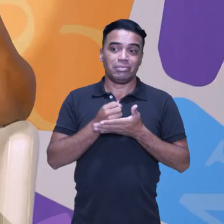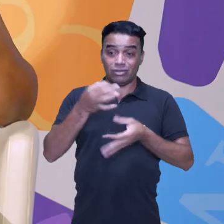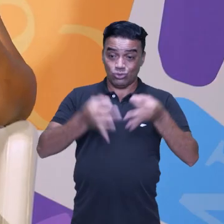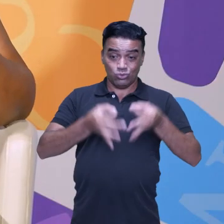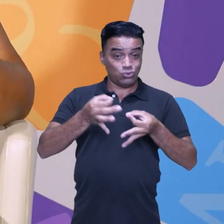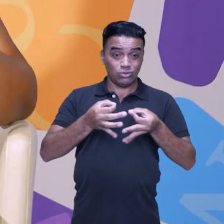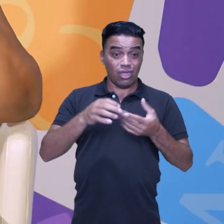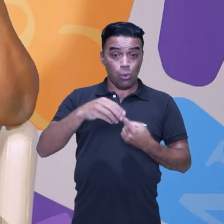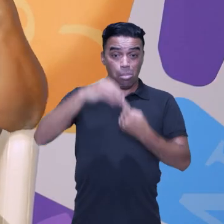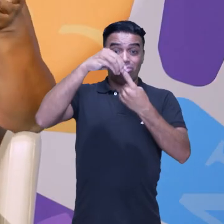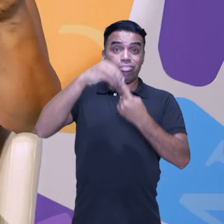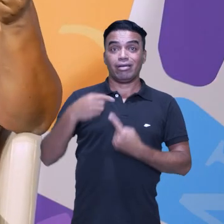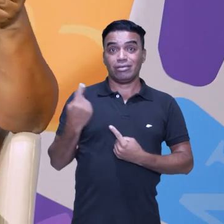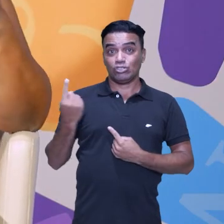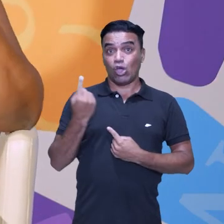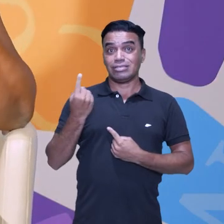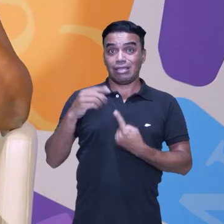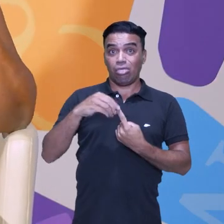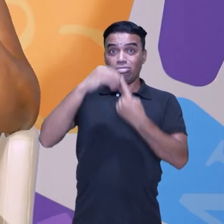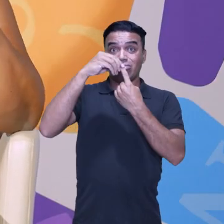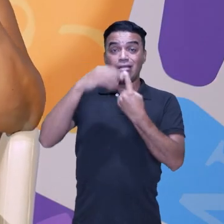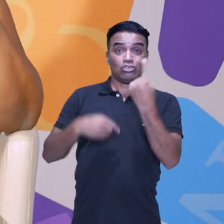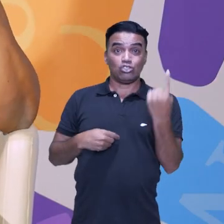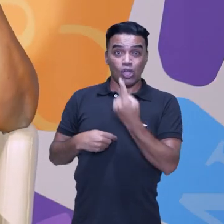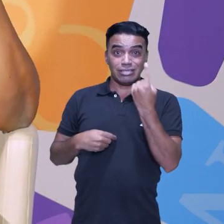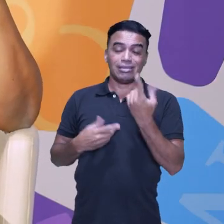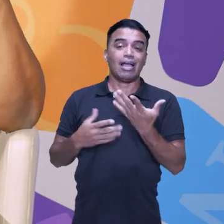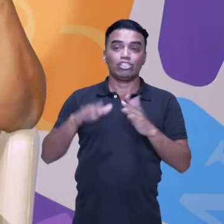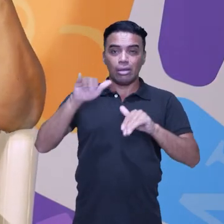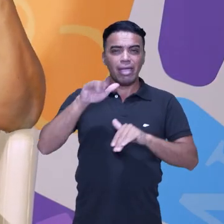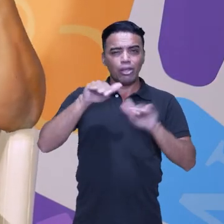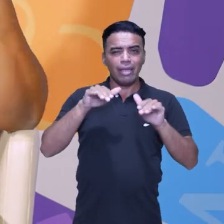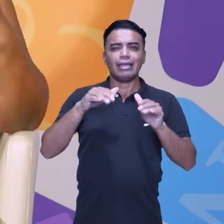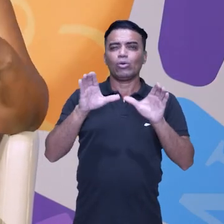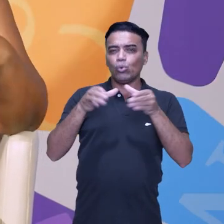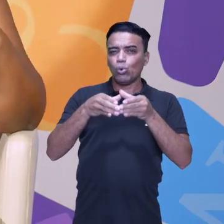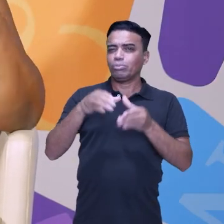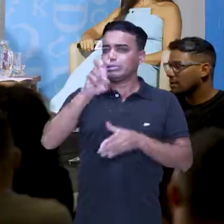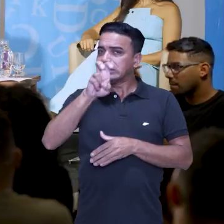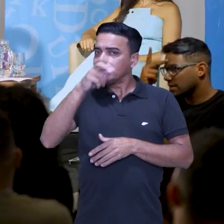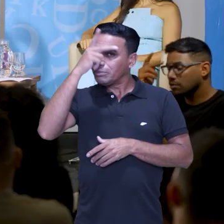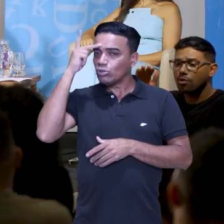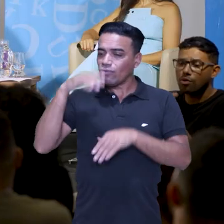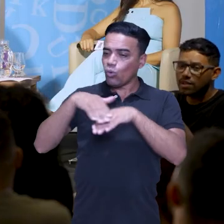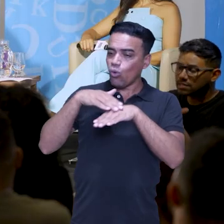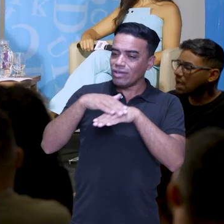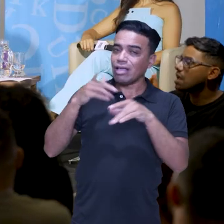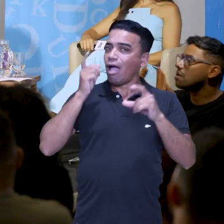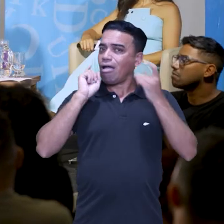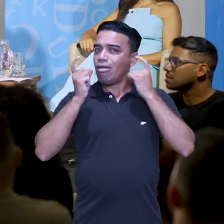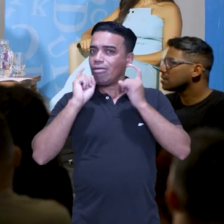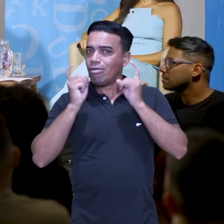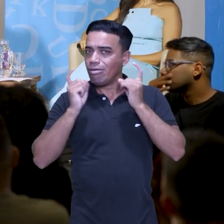todo esse privilégio sozinha. E a gente criou um conselho de mais ou menos 5 pessoas, e a gente foi conversar sobre isso, a gente fez reunião, a